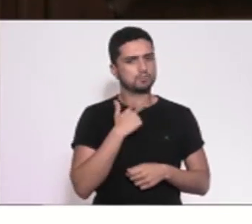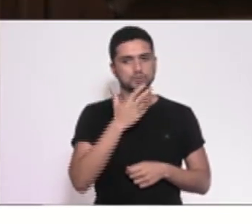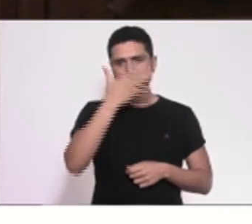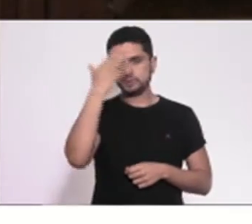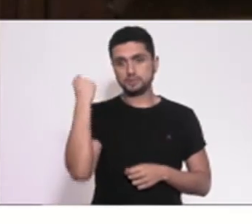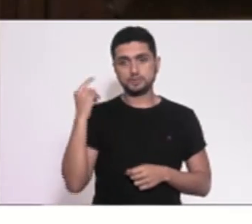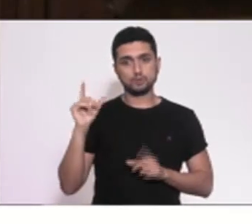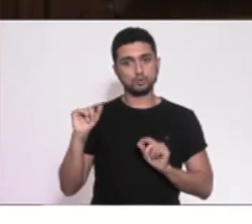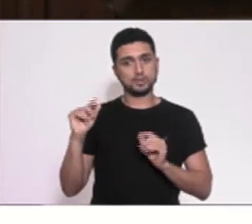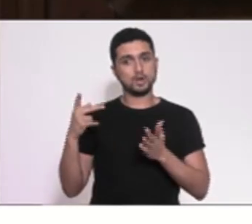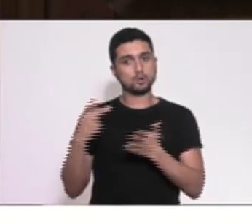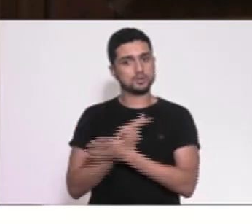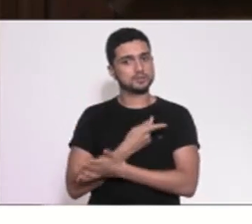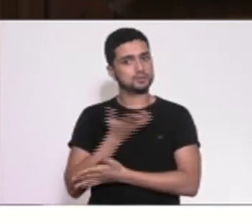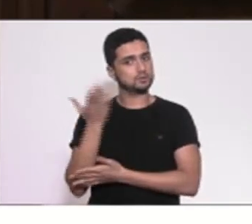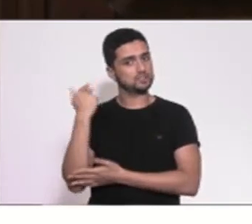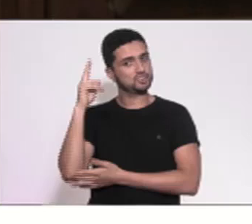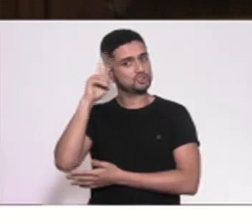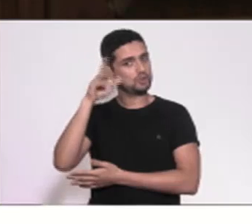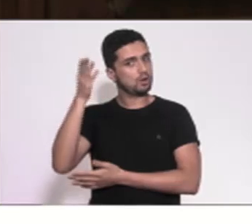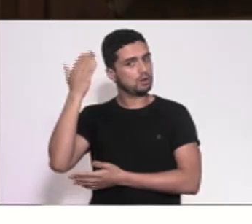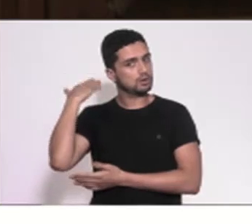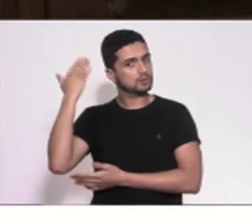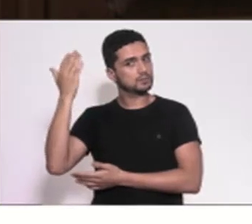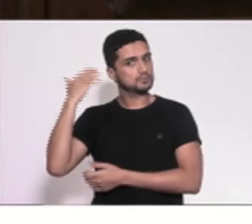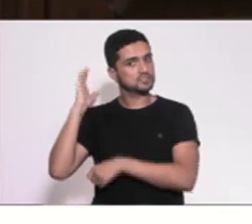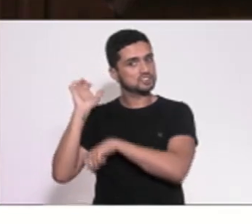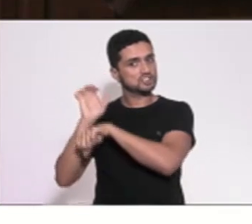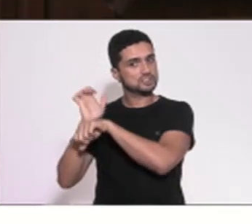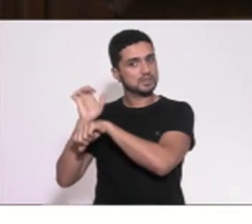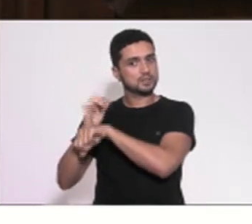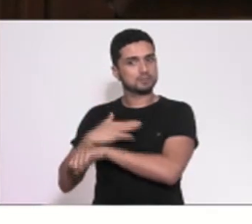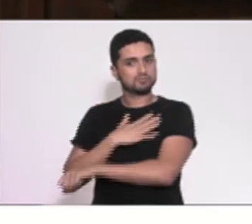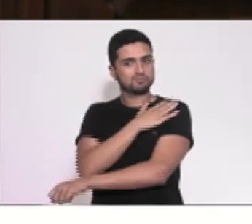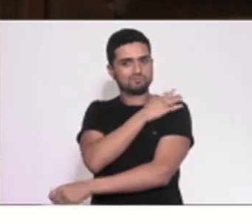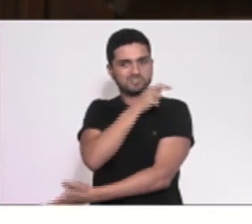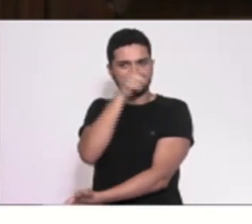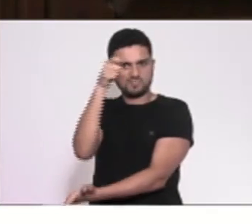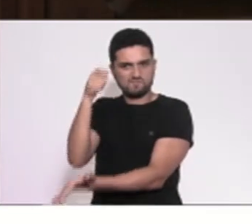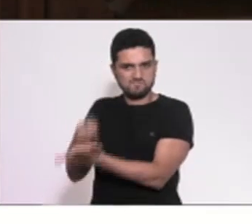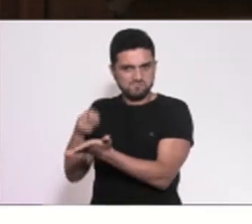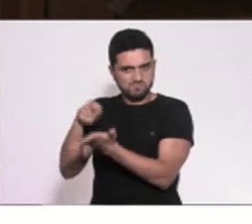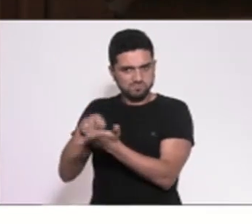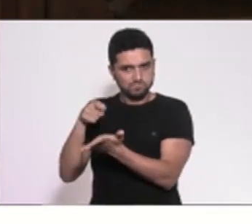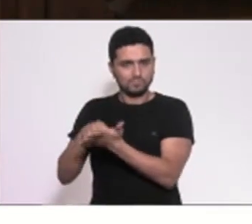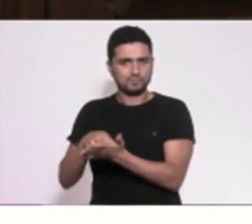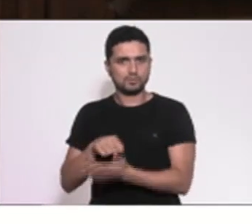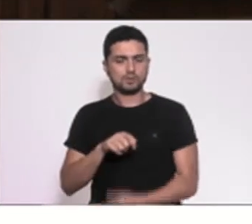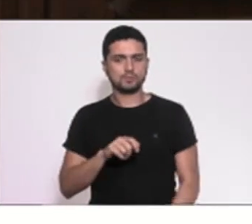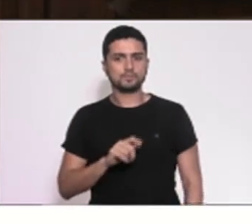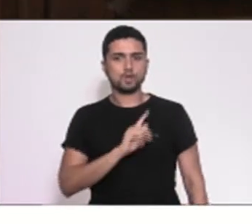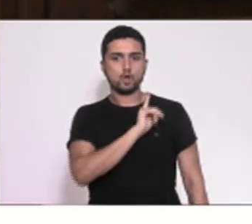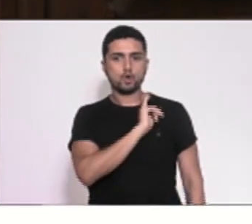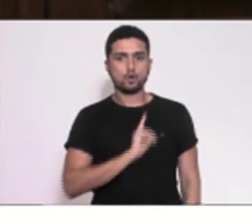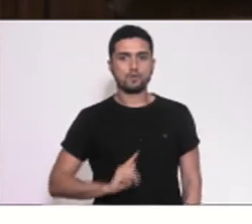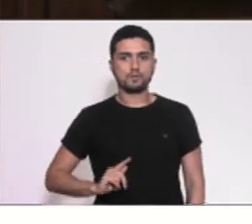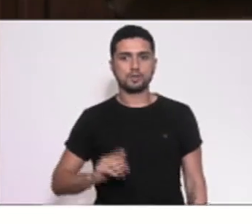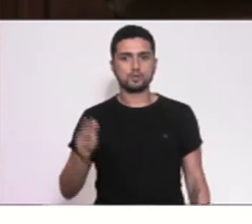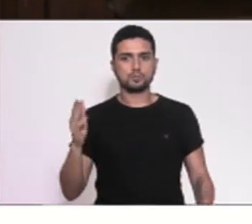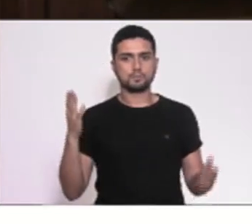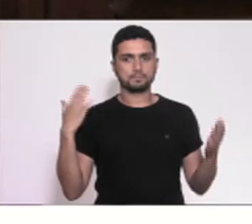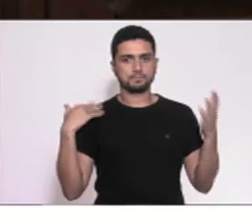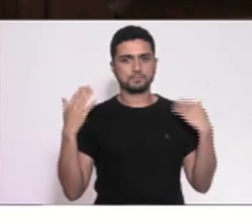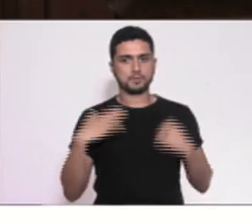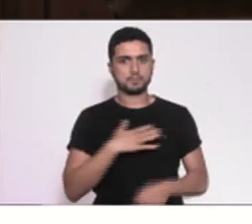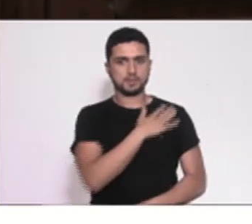massacre que o Estado brasileiro cometeu com a ditadura militar, com o governo militar.